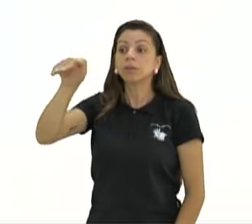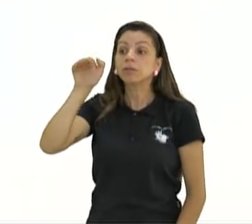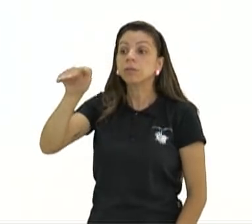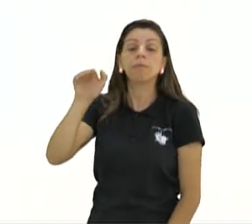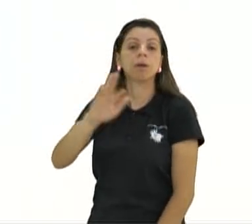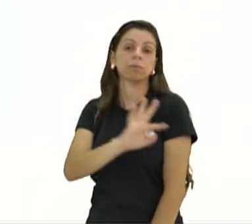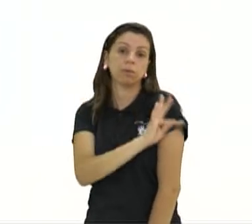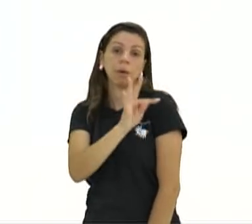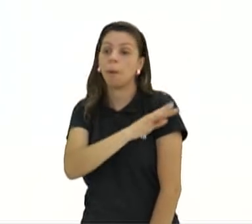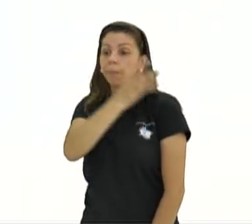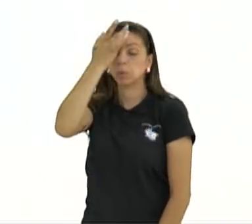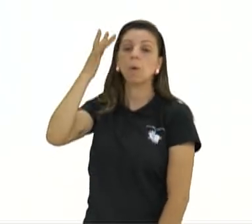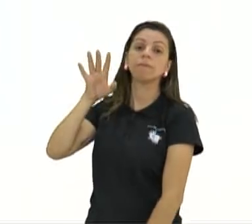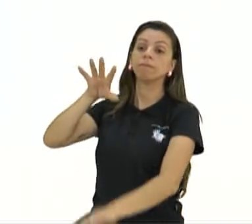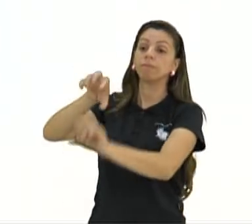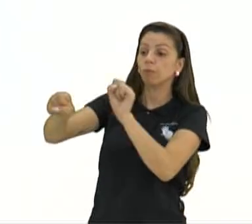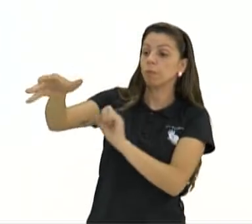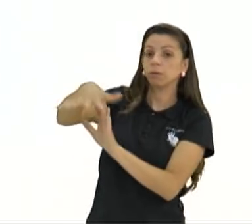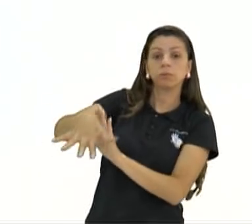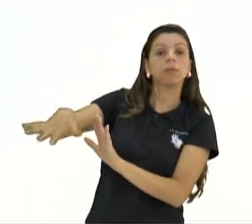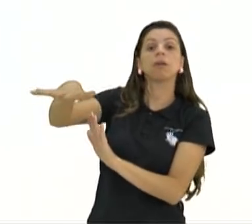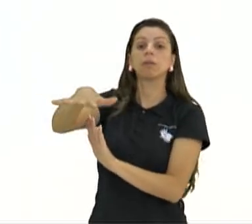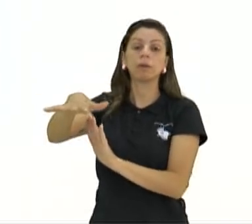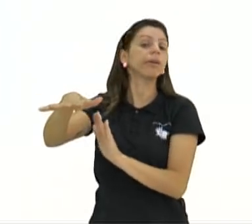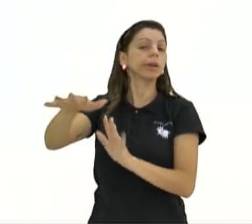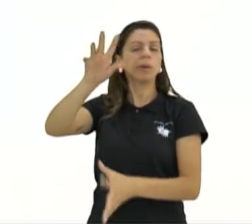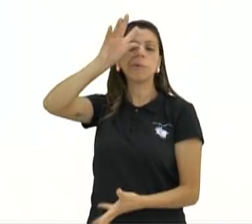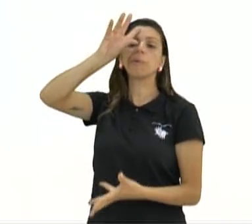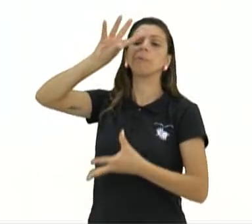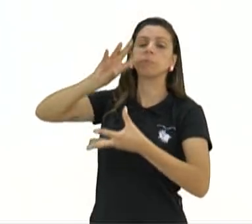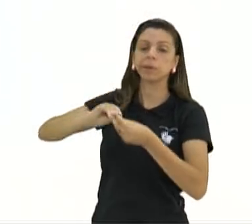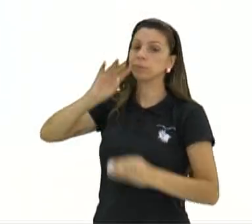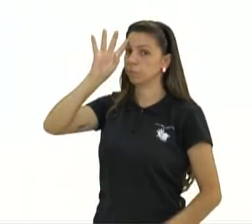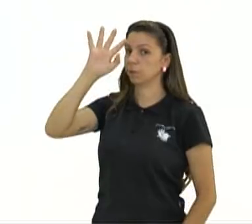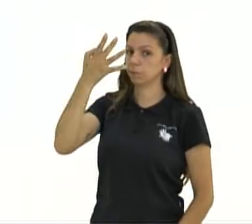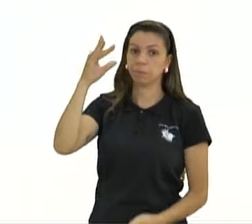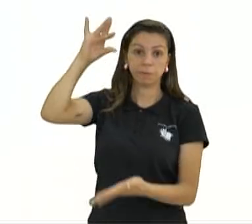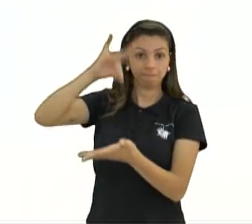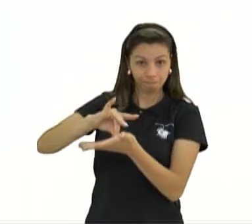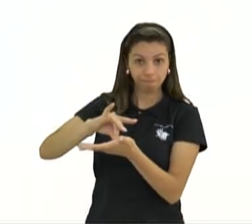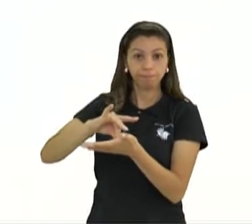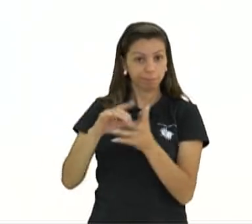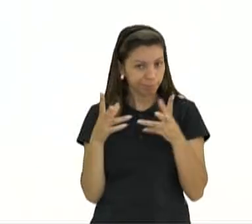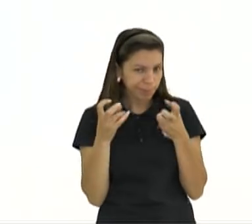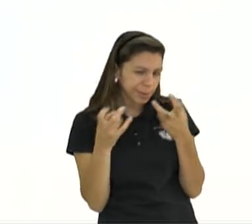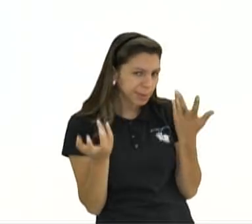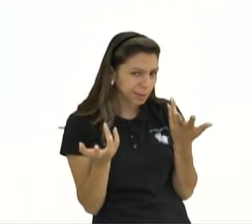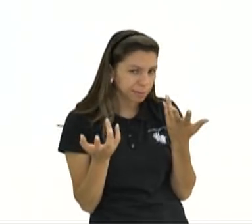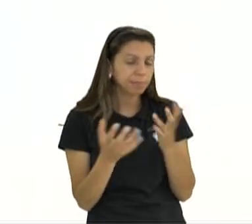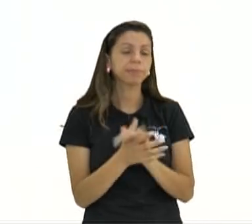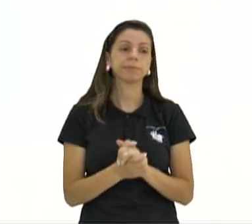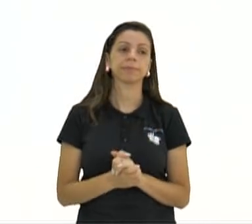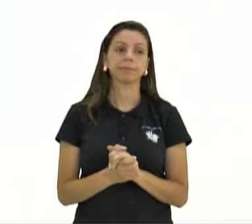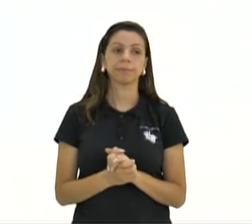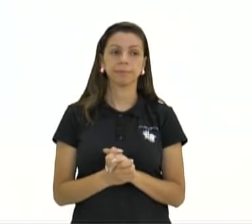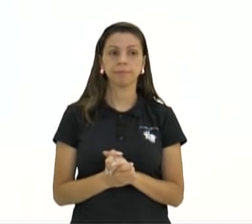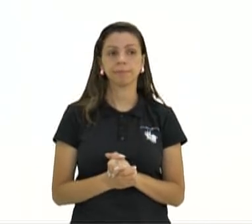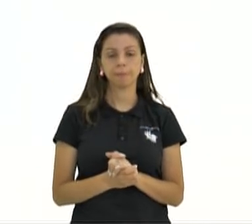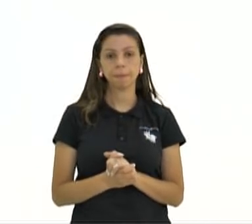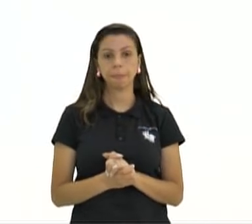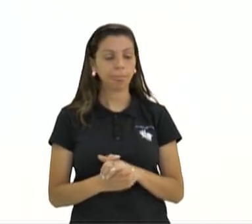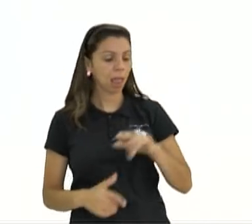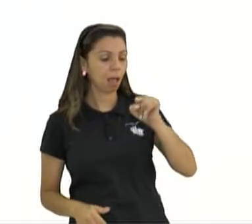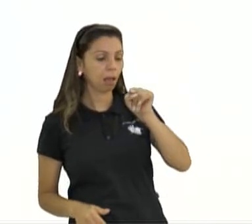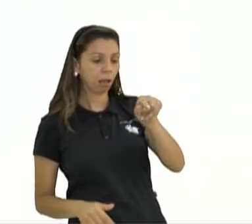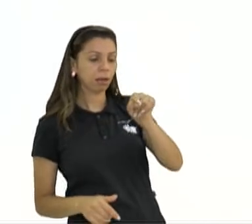tem que ser chamado alguém formado na área, alguém que compreende para resolver. Percebe? Esse